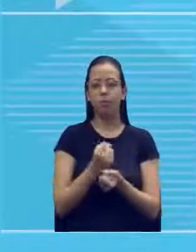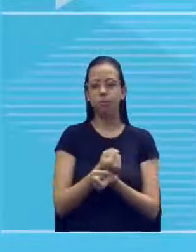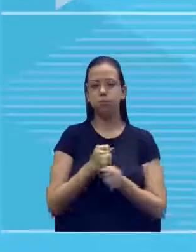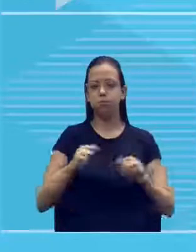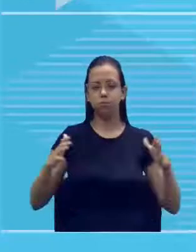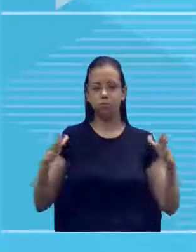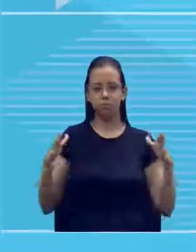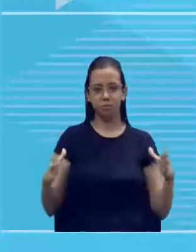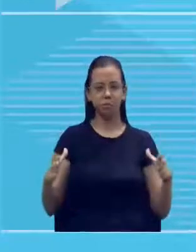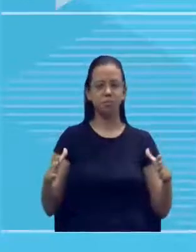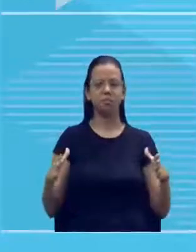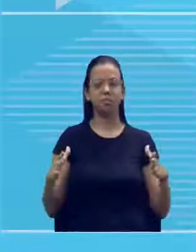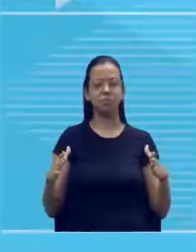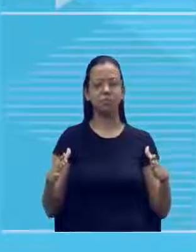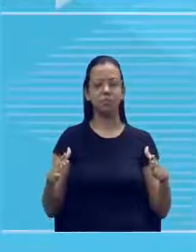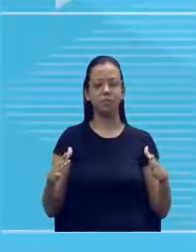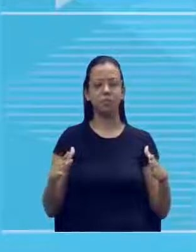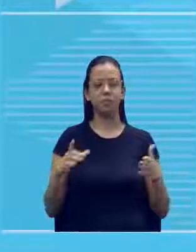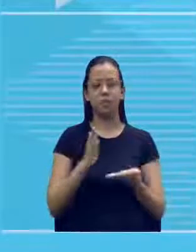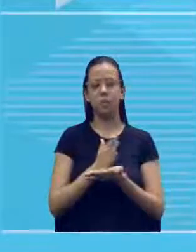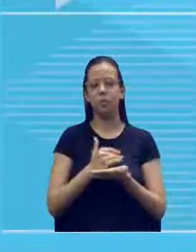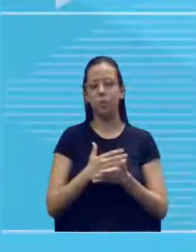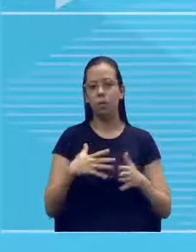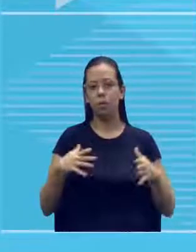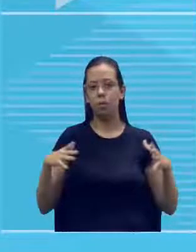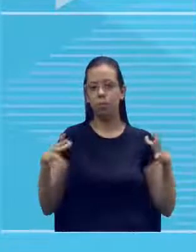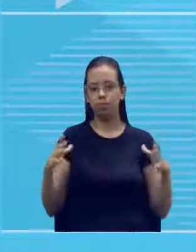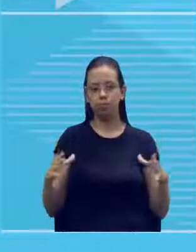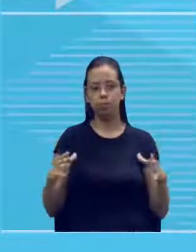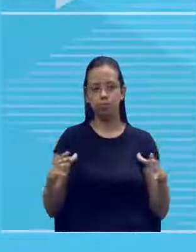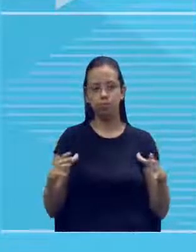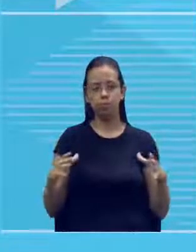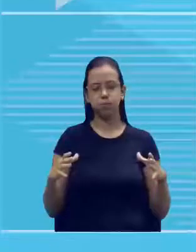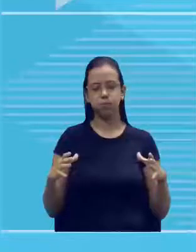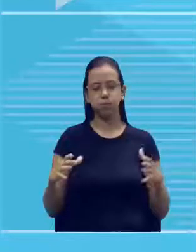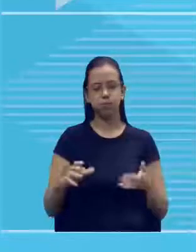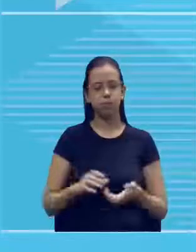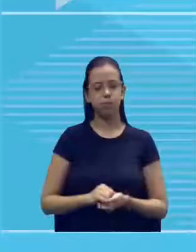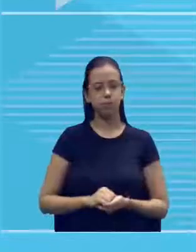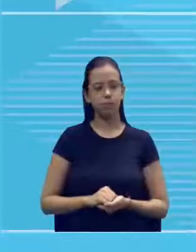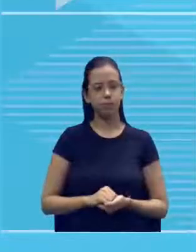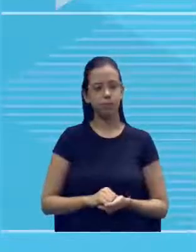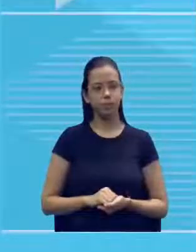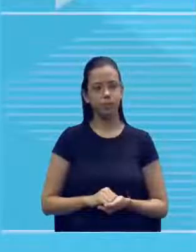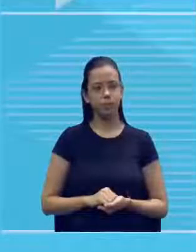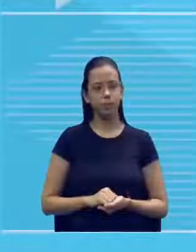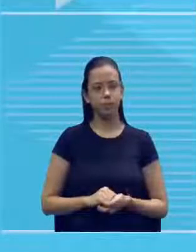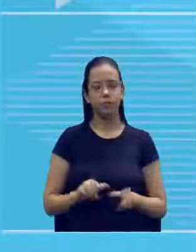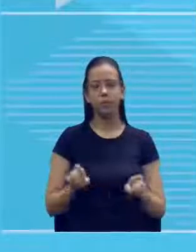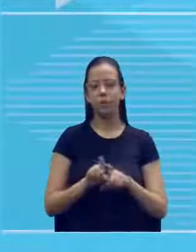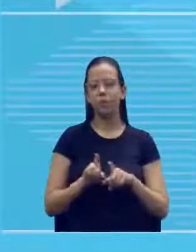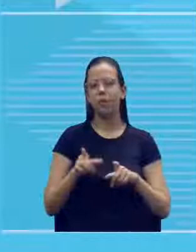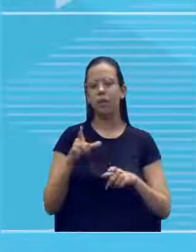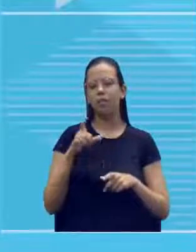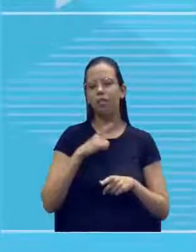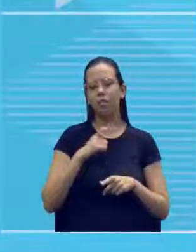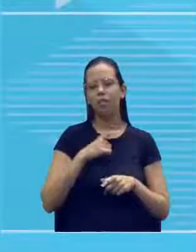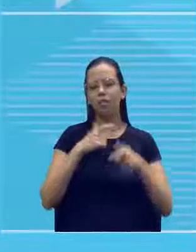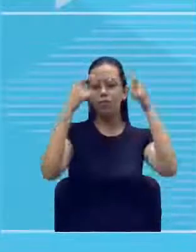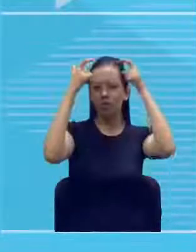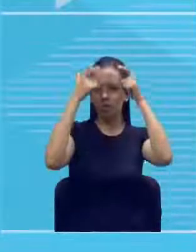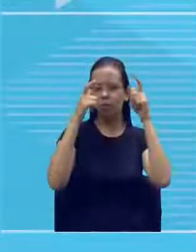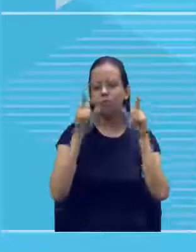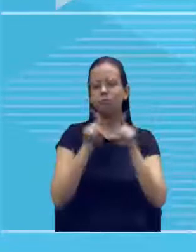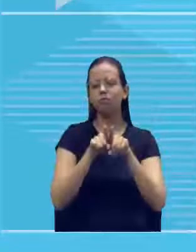tamanho desse negócio aqui, né? Dessa mesa. Era chapéuzinho, era